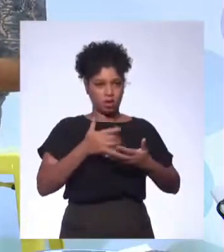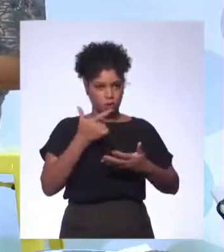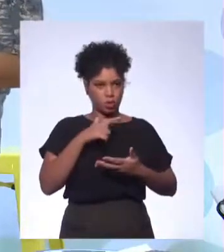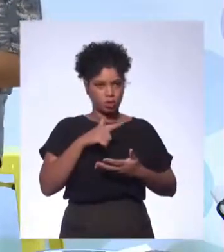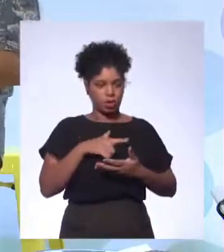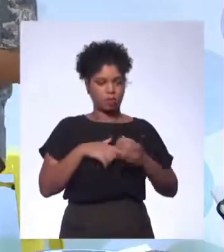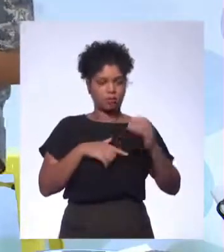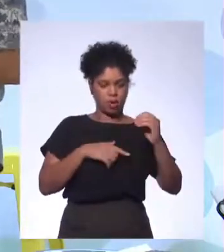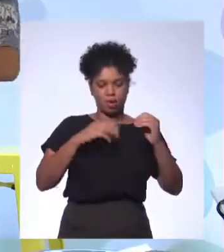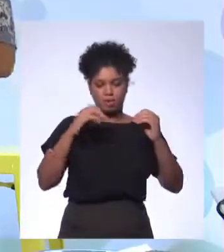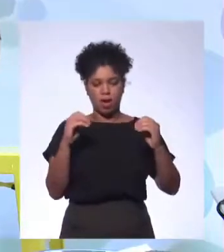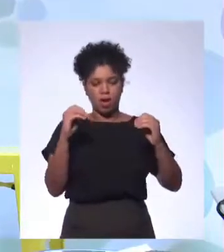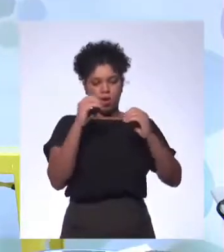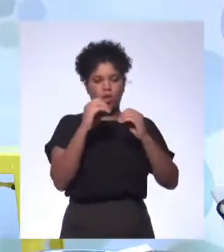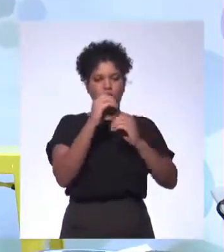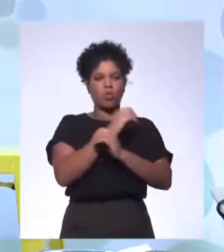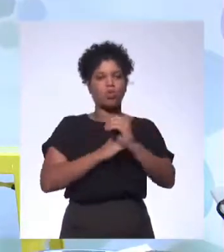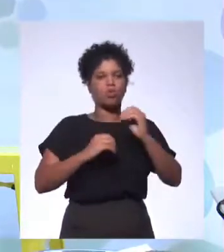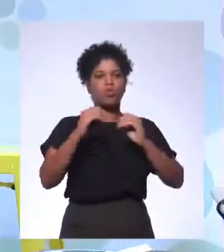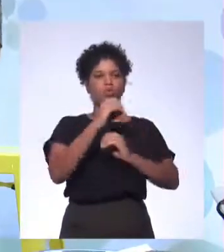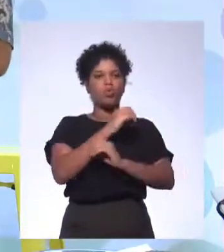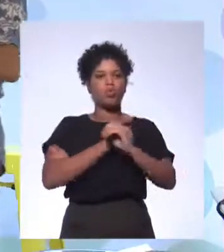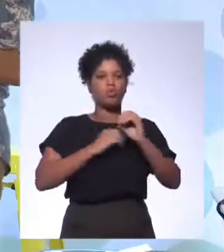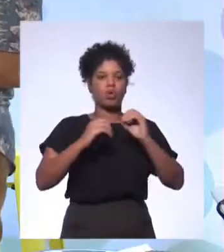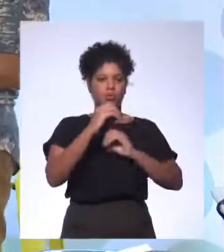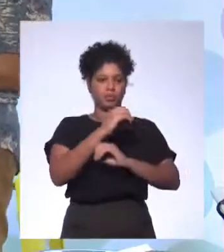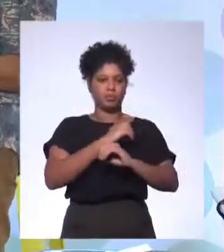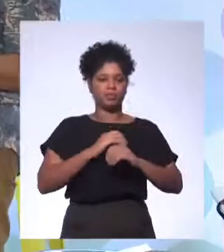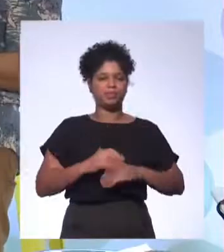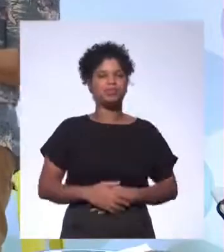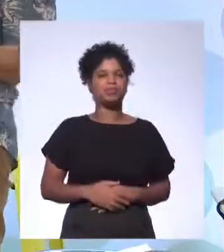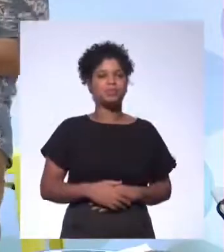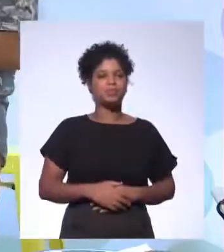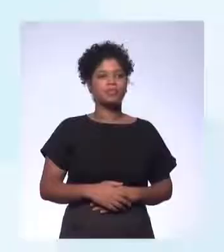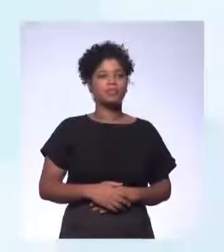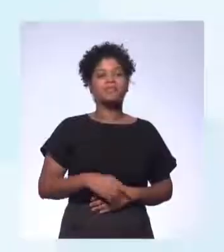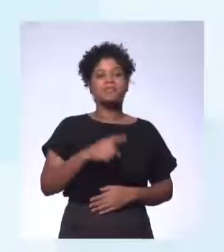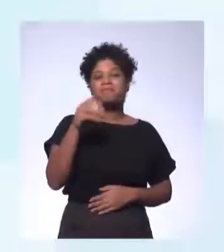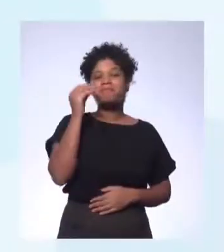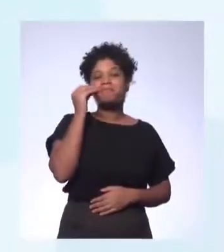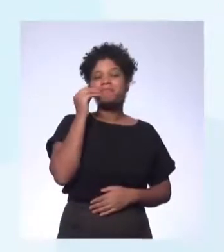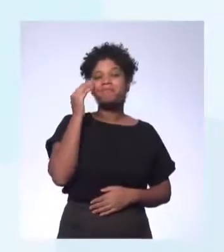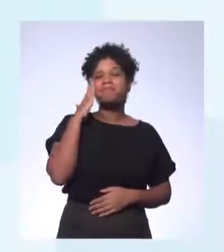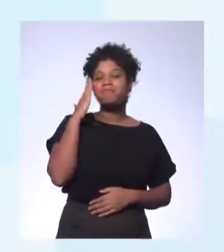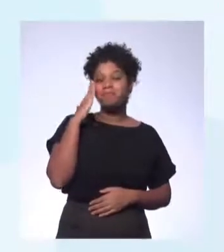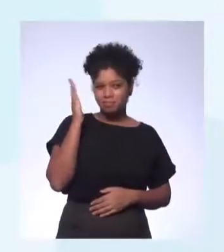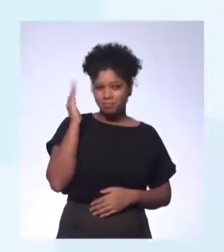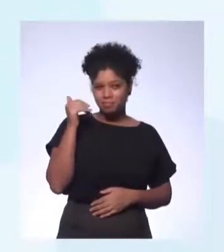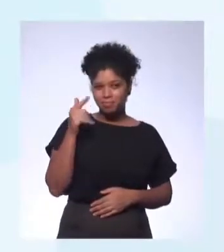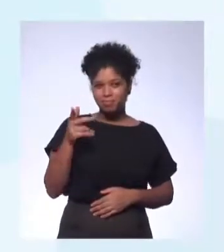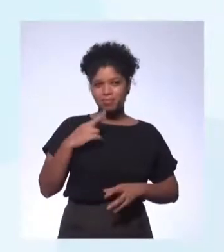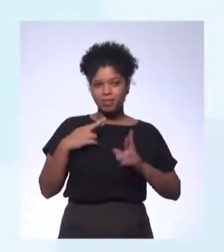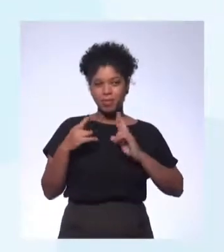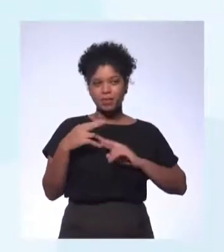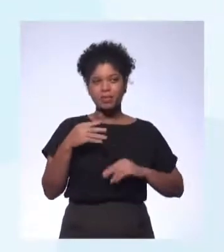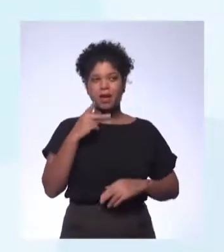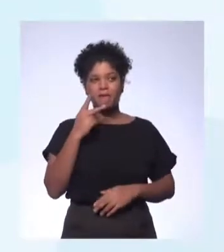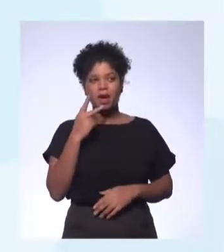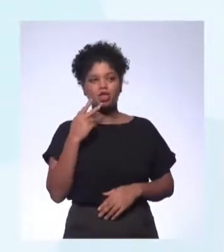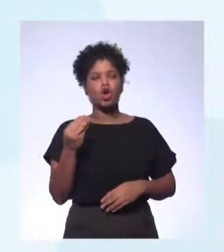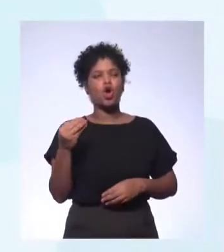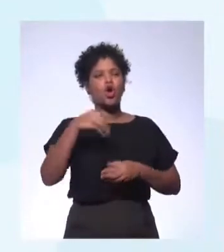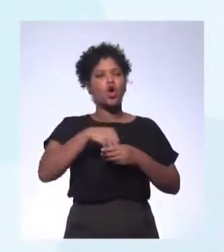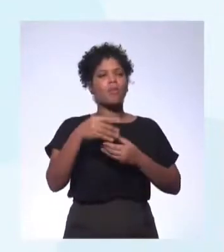mais um teste aí para vocês testando os conhecimentos indique o tipo de interação molecular